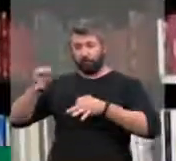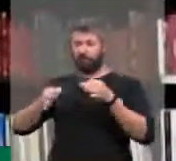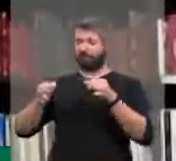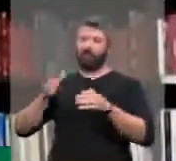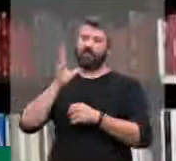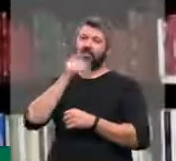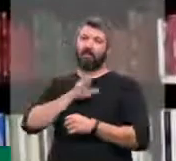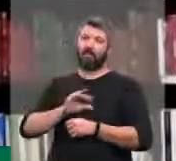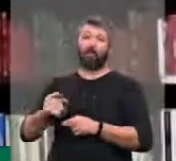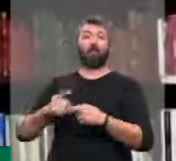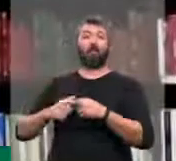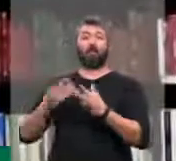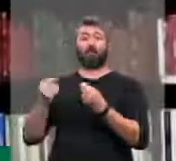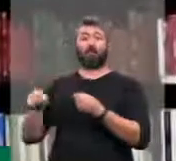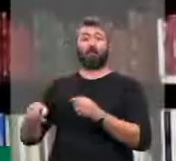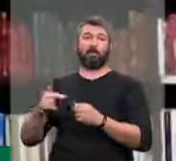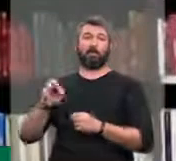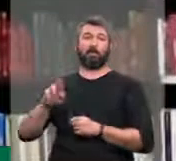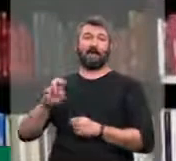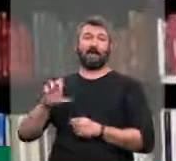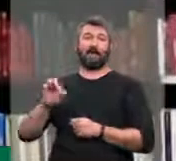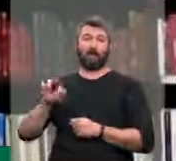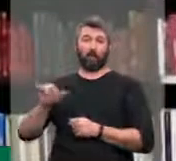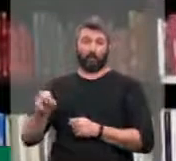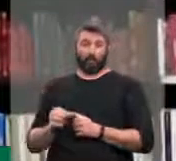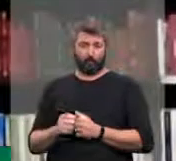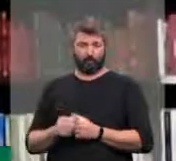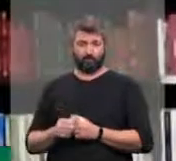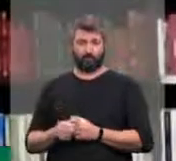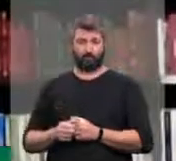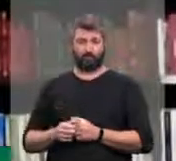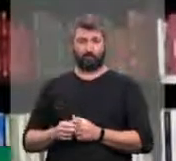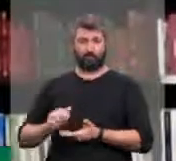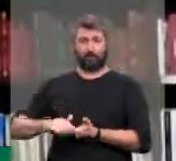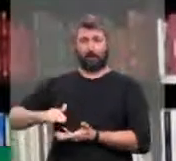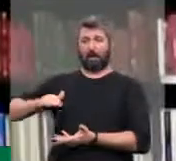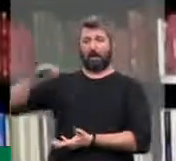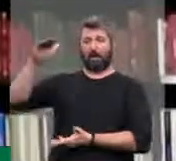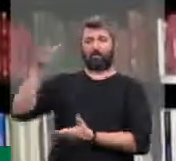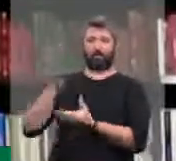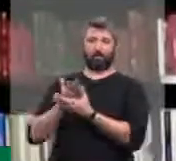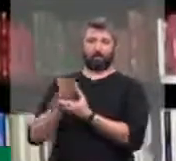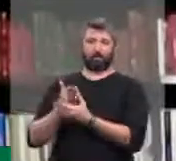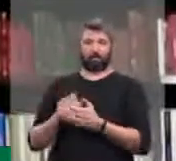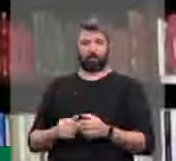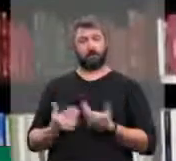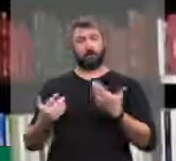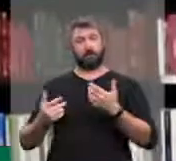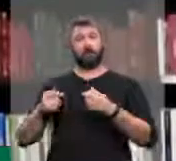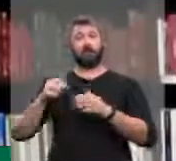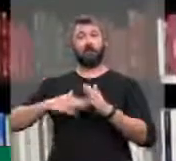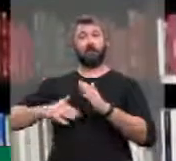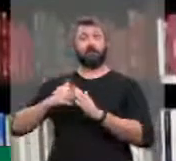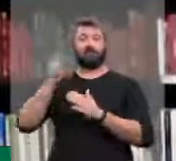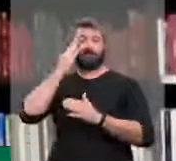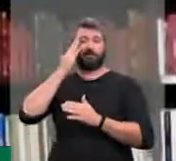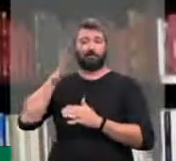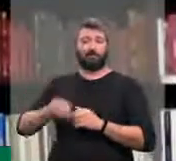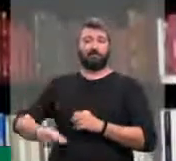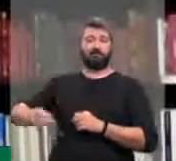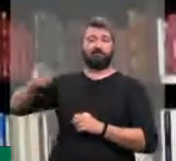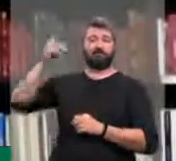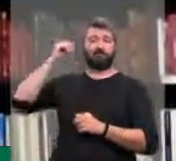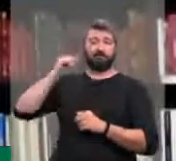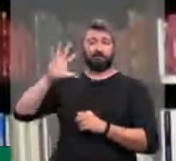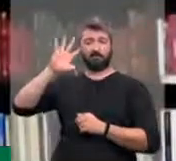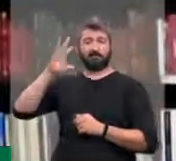casos, especialmente naqueles abrangidos na presente proposição, tais discussões judiciais já têm desfecho previsto desde seu ajuizamento